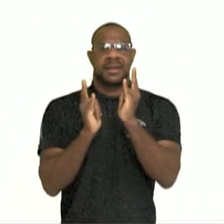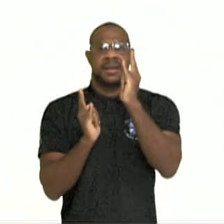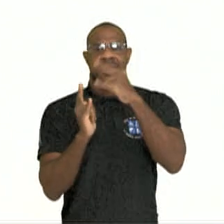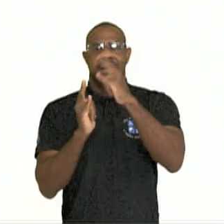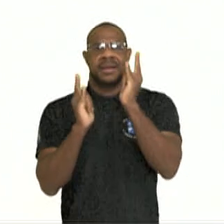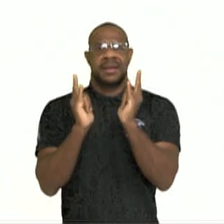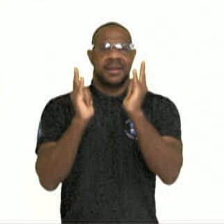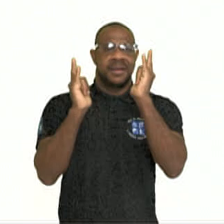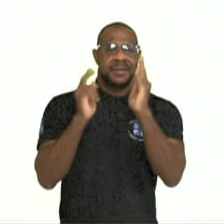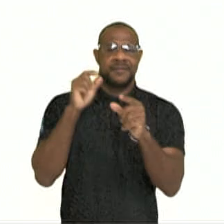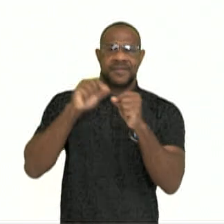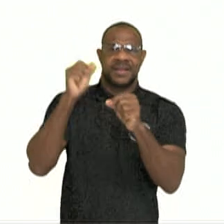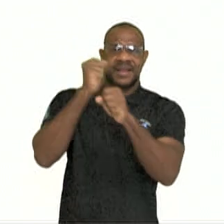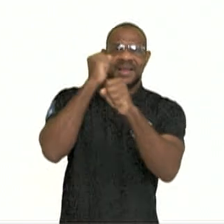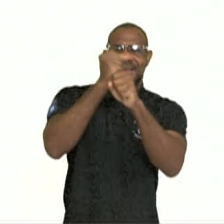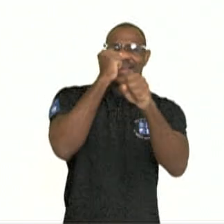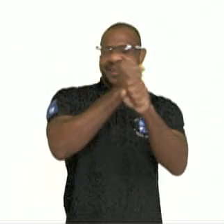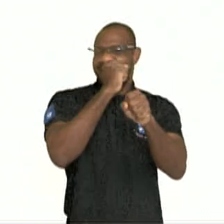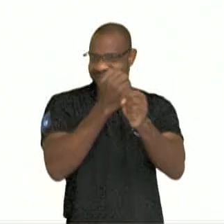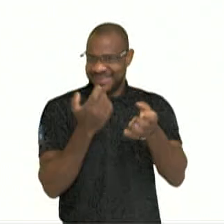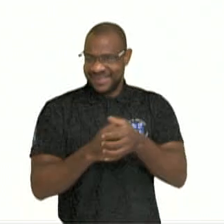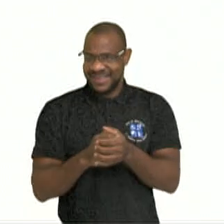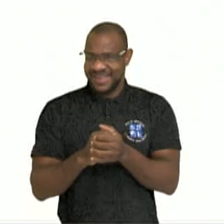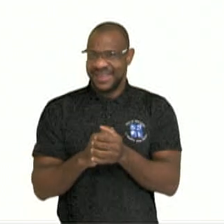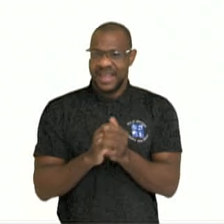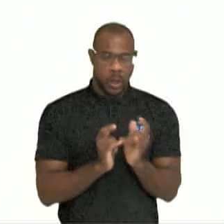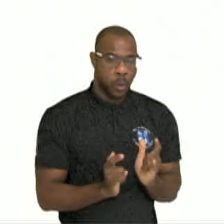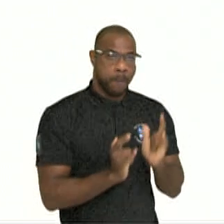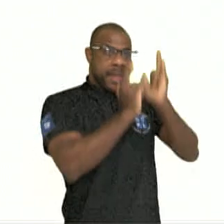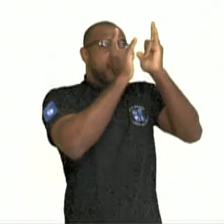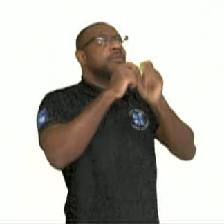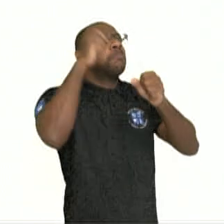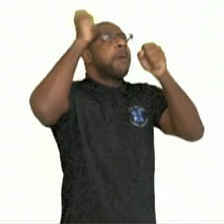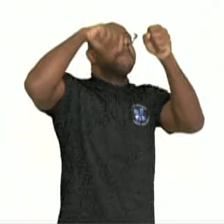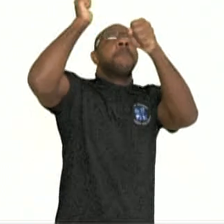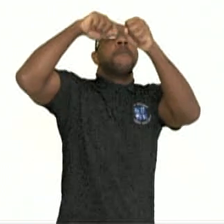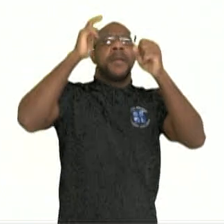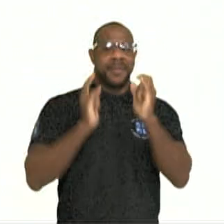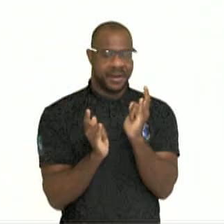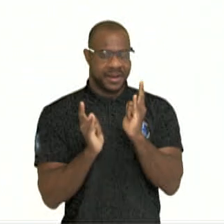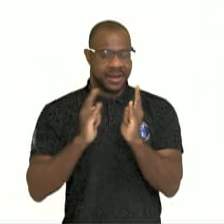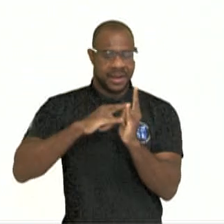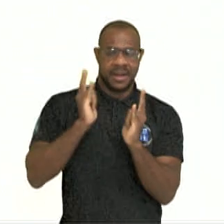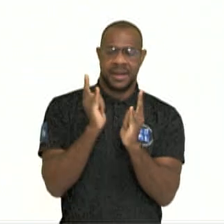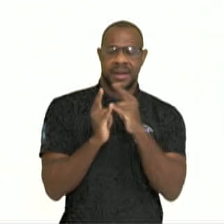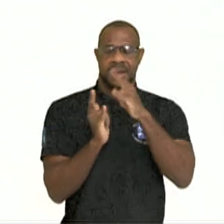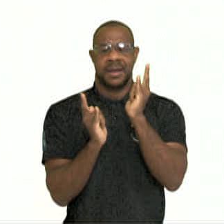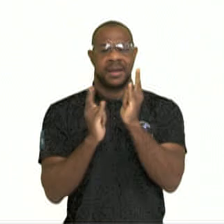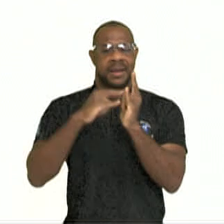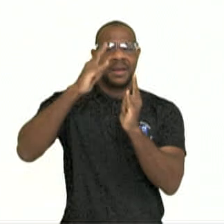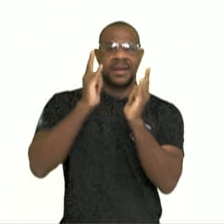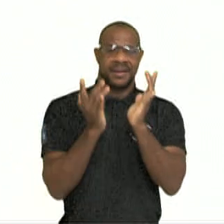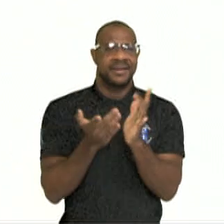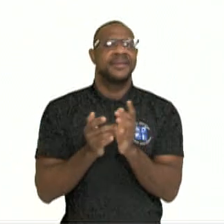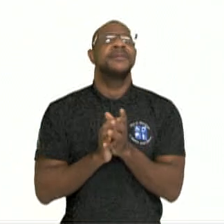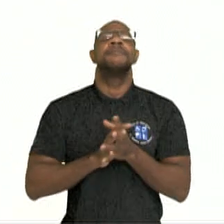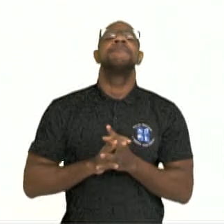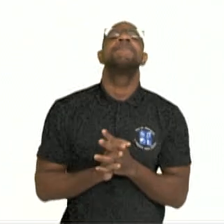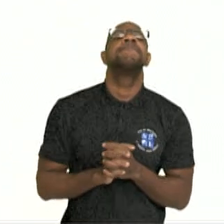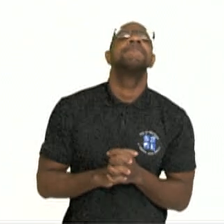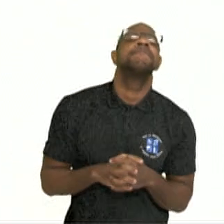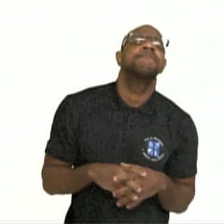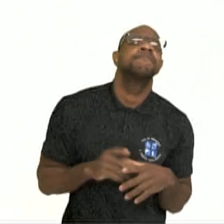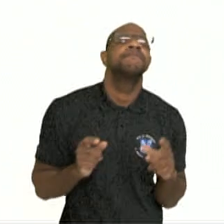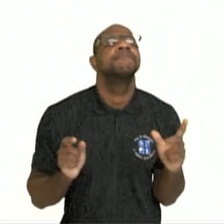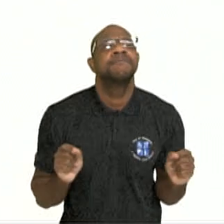lá, em algum local alto, um sobrado, prédio, enfim. Que mais? Temos